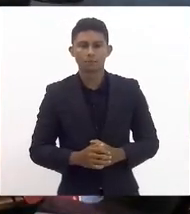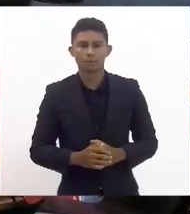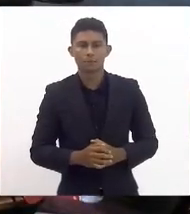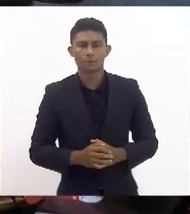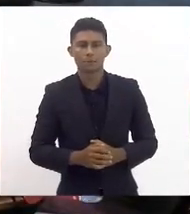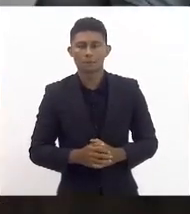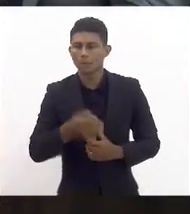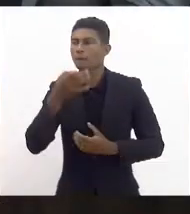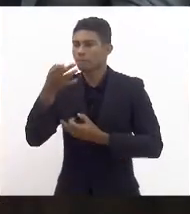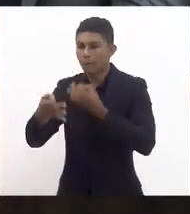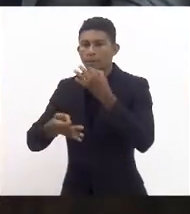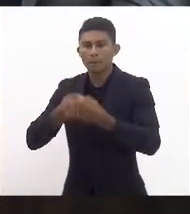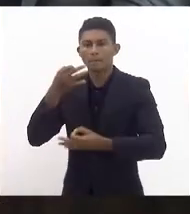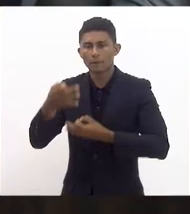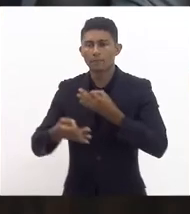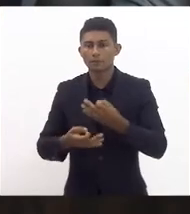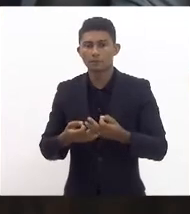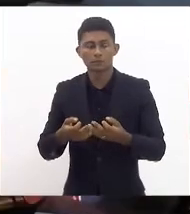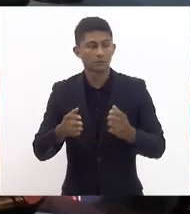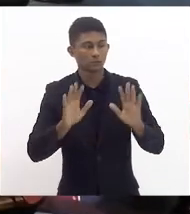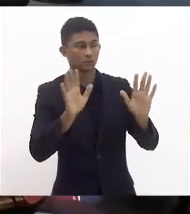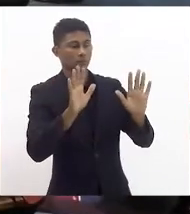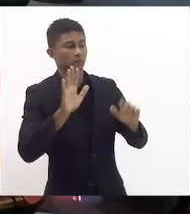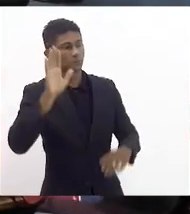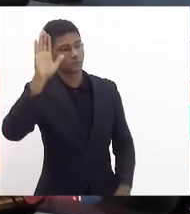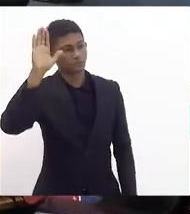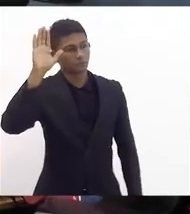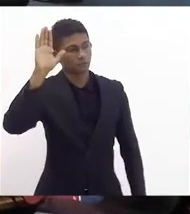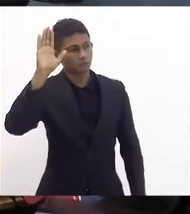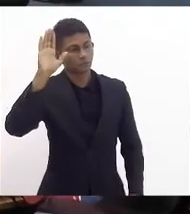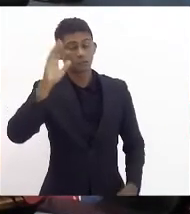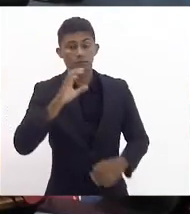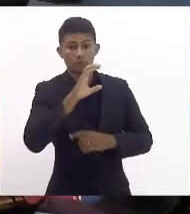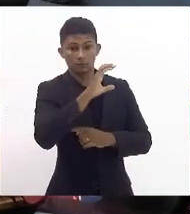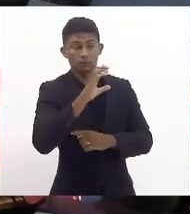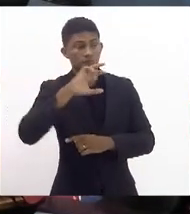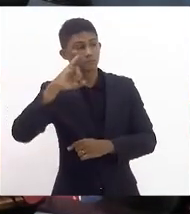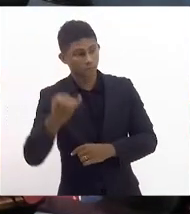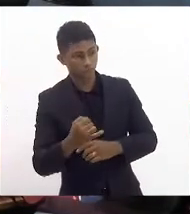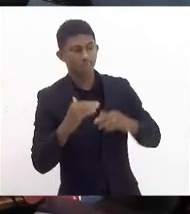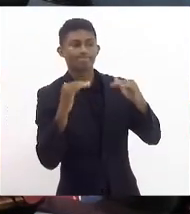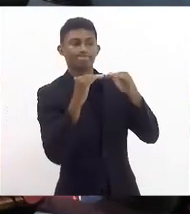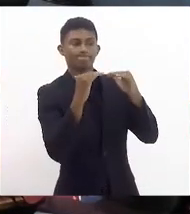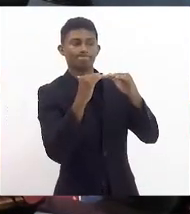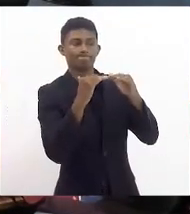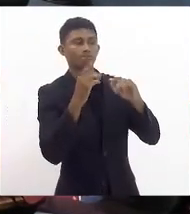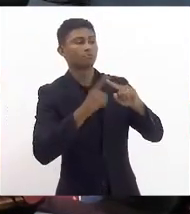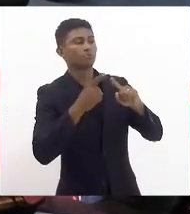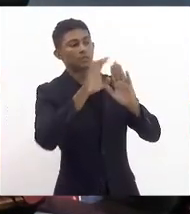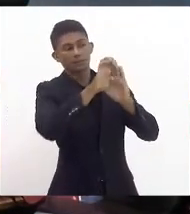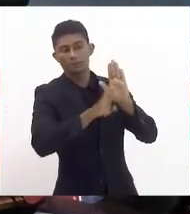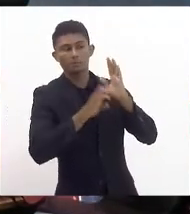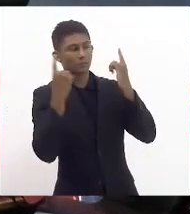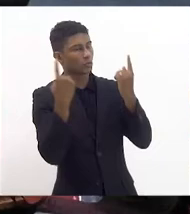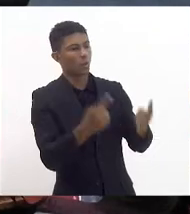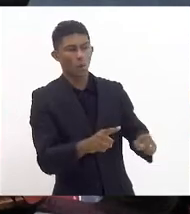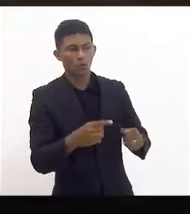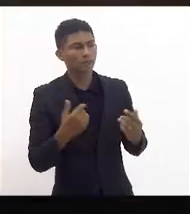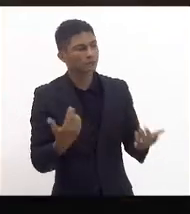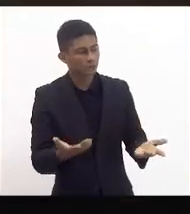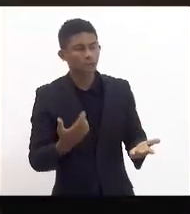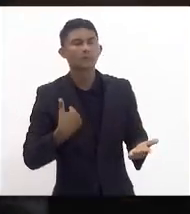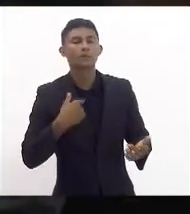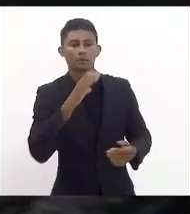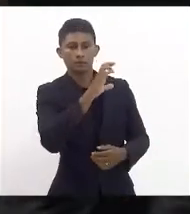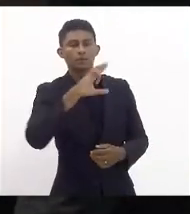Os pareceres emitidos em discussão. Senhor presidente, chamamos, acompanho a CCJ, porque o parecer foi contrário às emendas. Então, eu quero